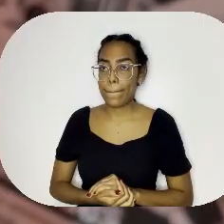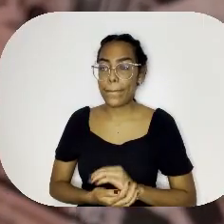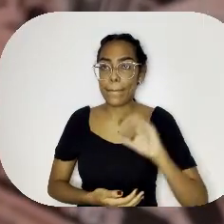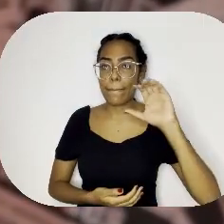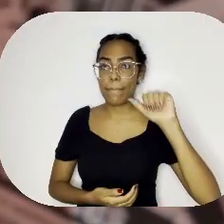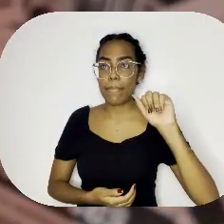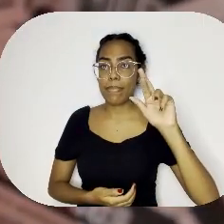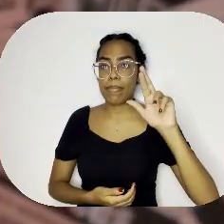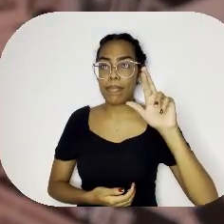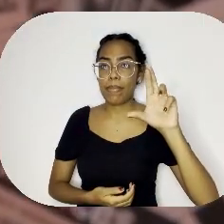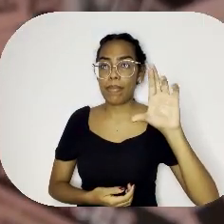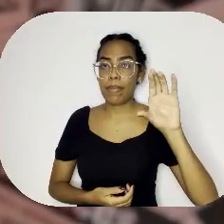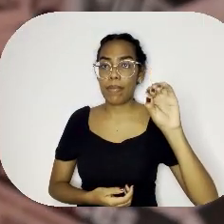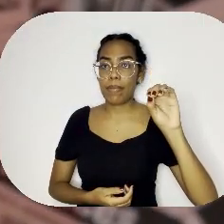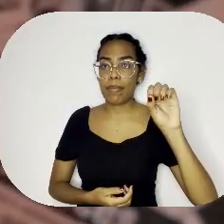Carlos,